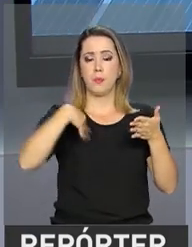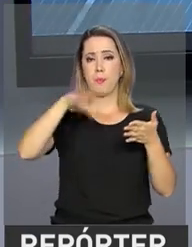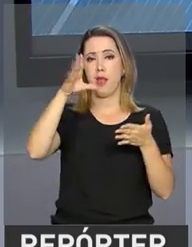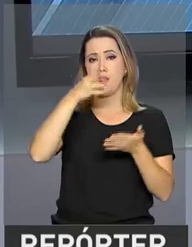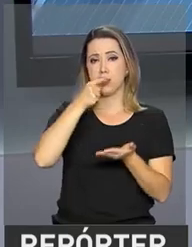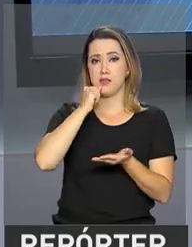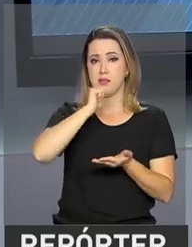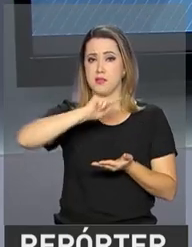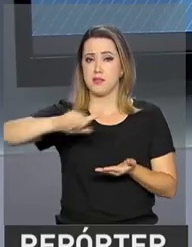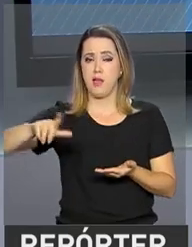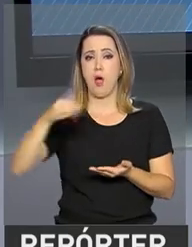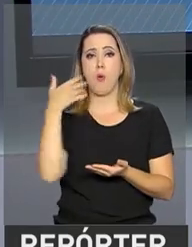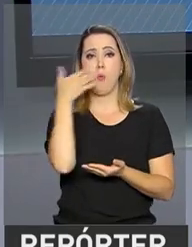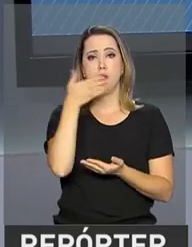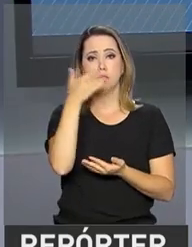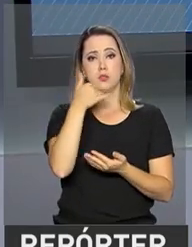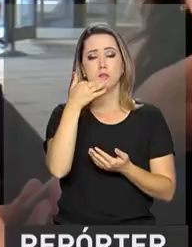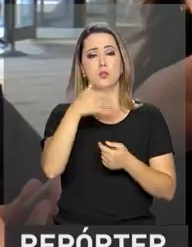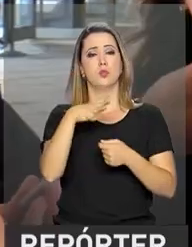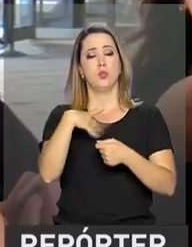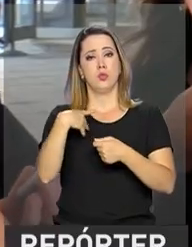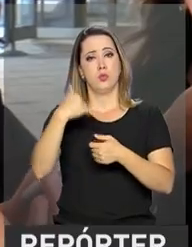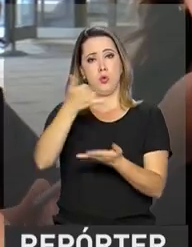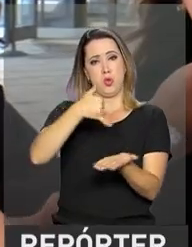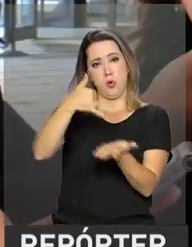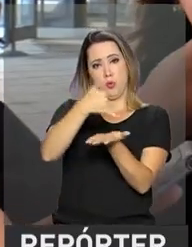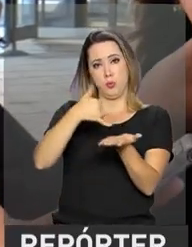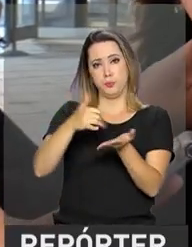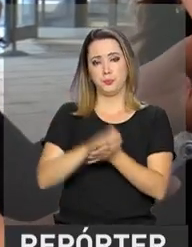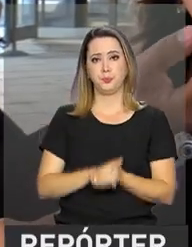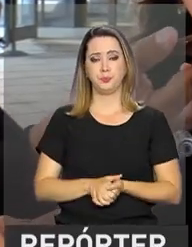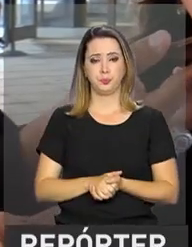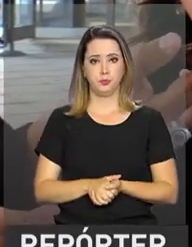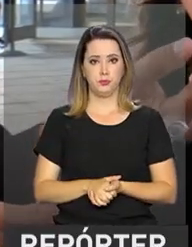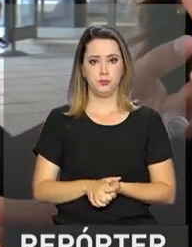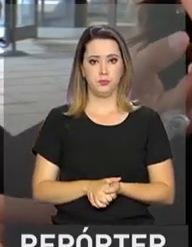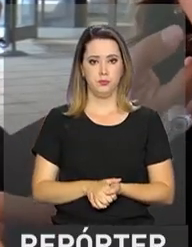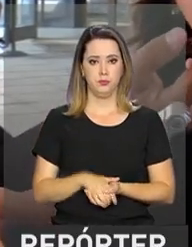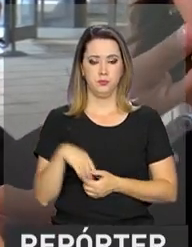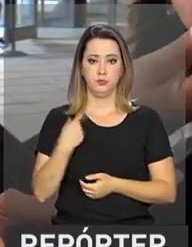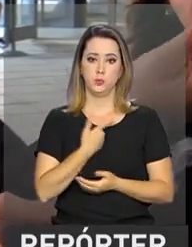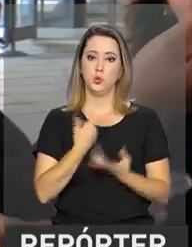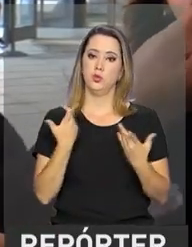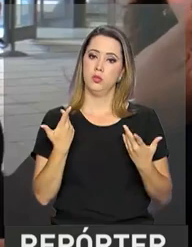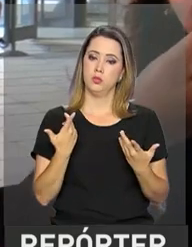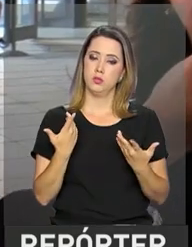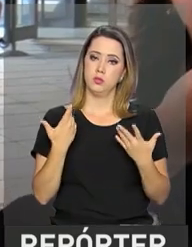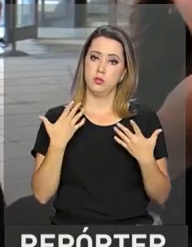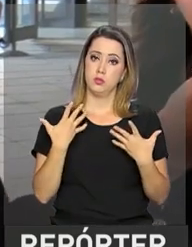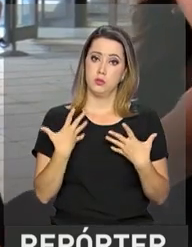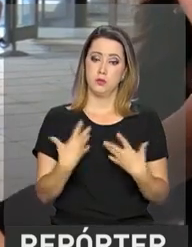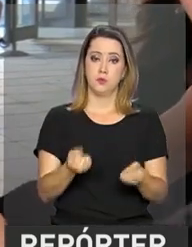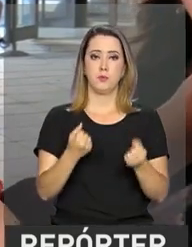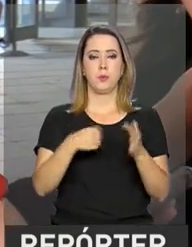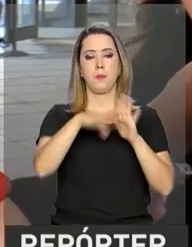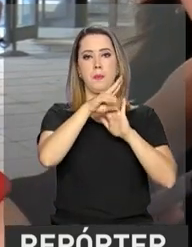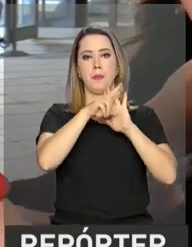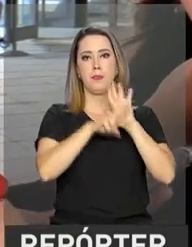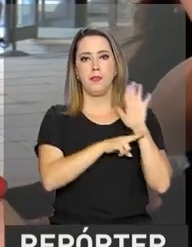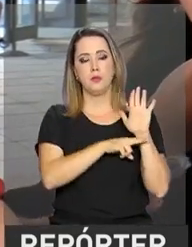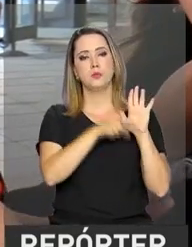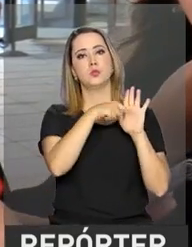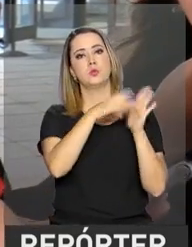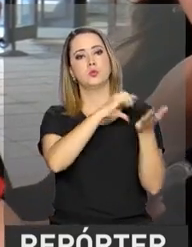sódio açúcar e gorduras nós estamos estabelecendo no brasil uma rotulagem na